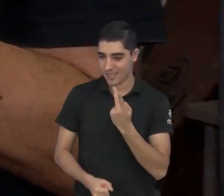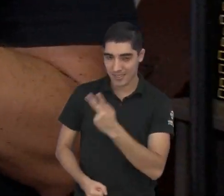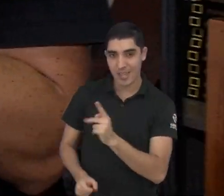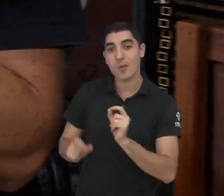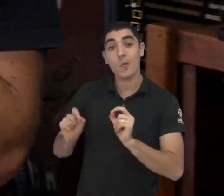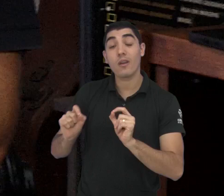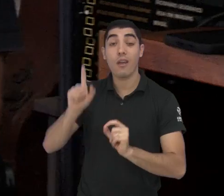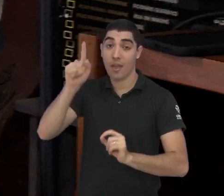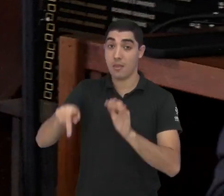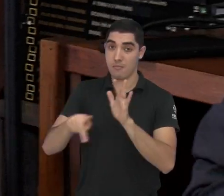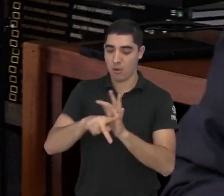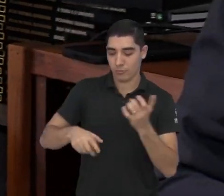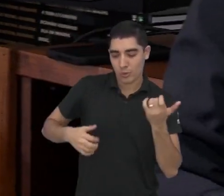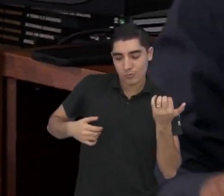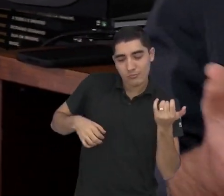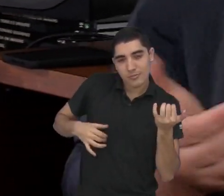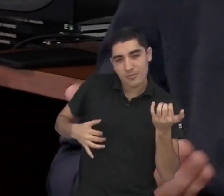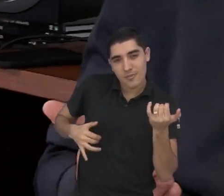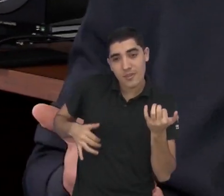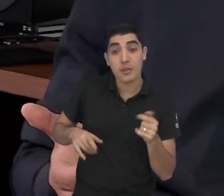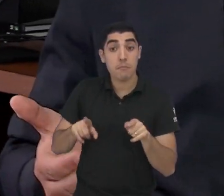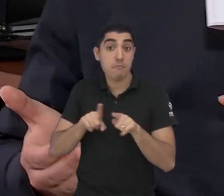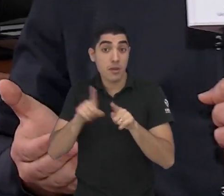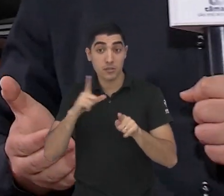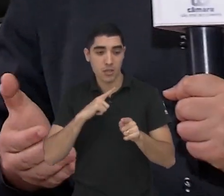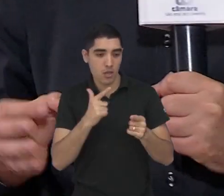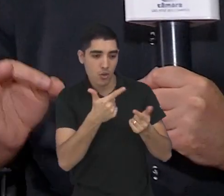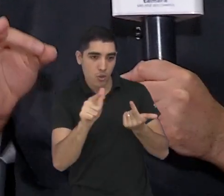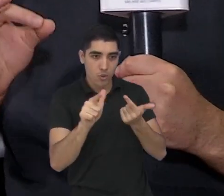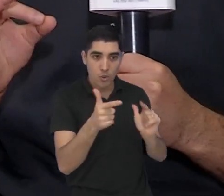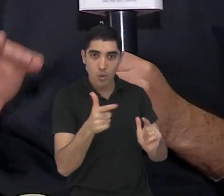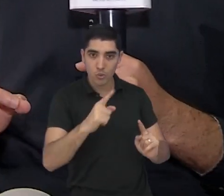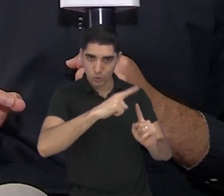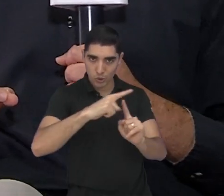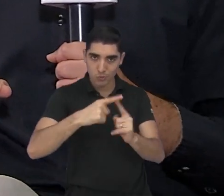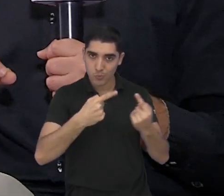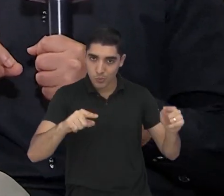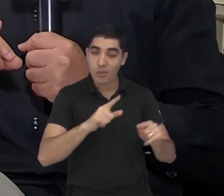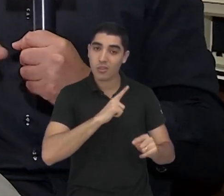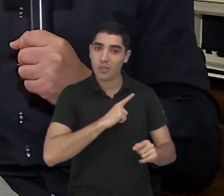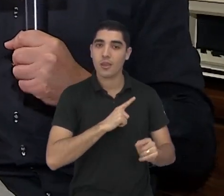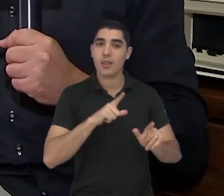do chorinho é um instrumental, mas algumas composições